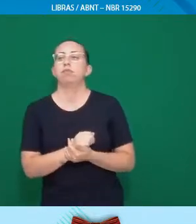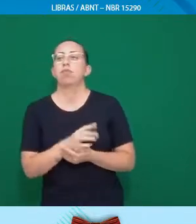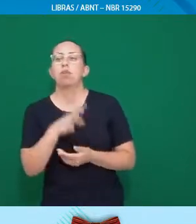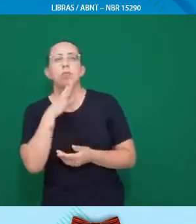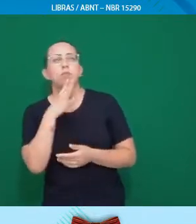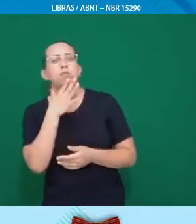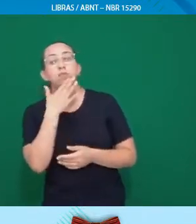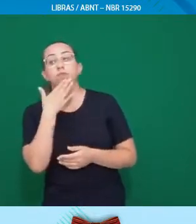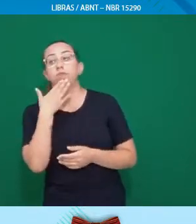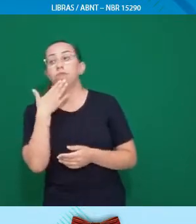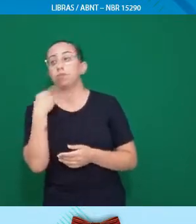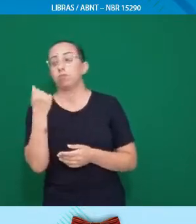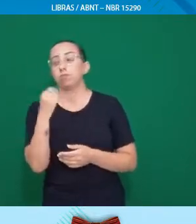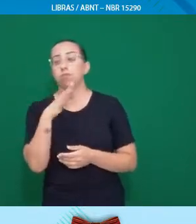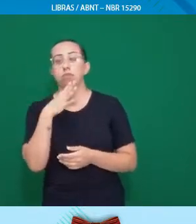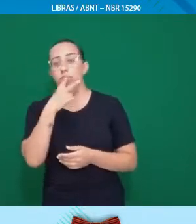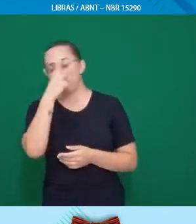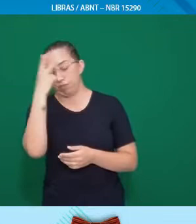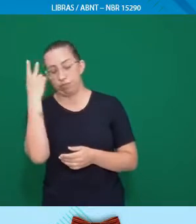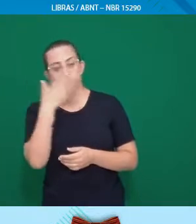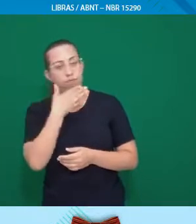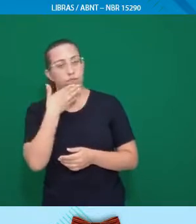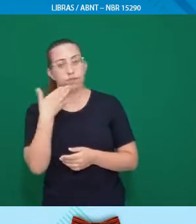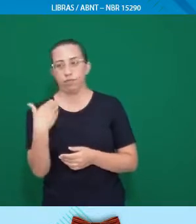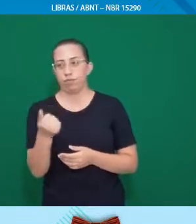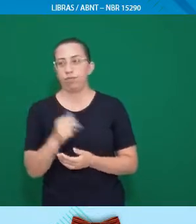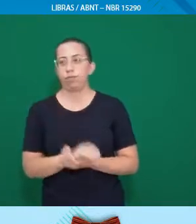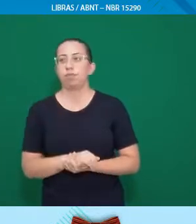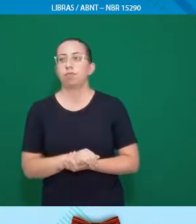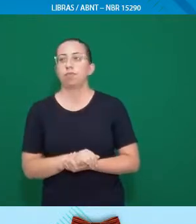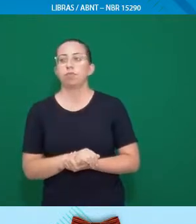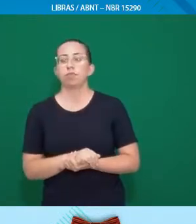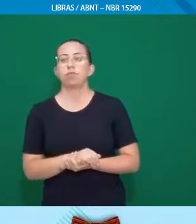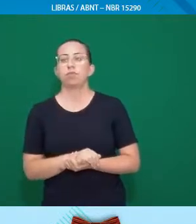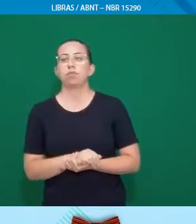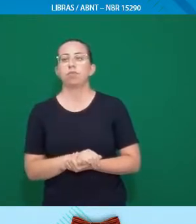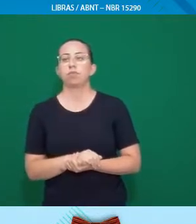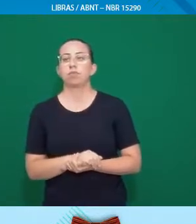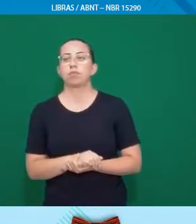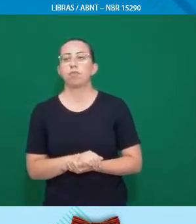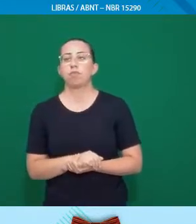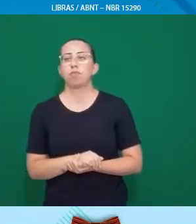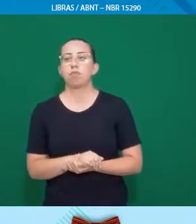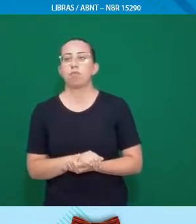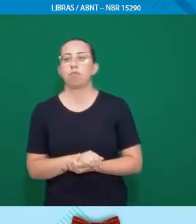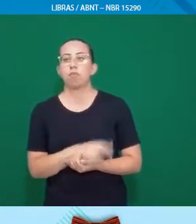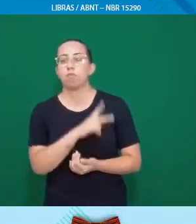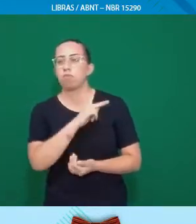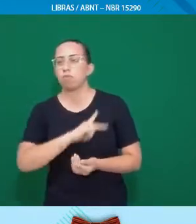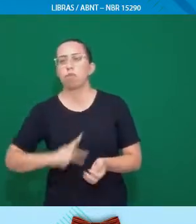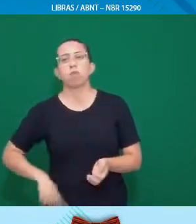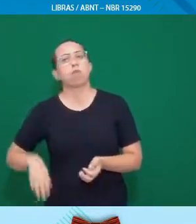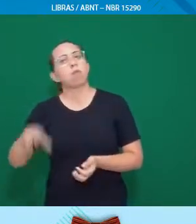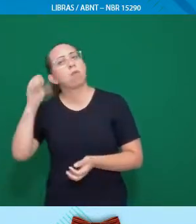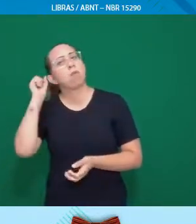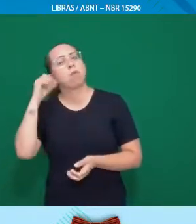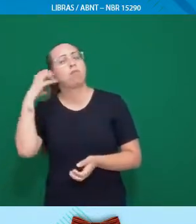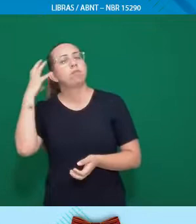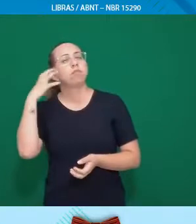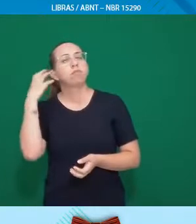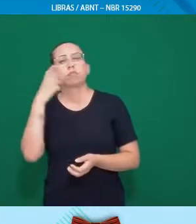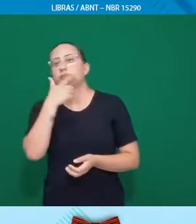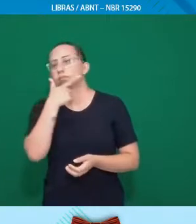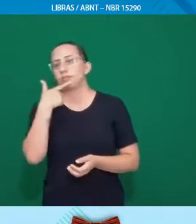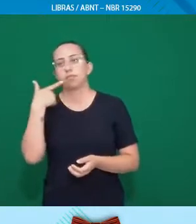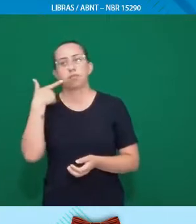e se conhecendo melhor e conhecendo as pessoas melhor o presidente Estava botando na rádio simpatia ontem